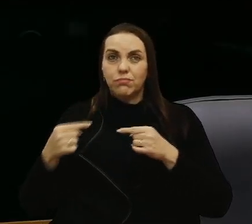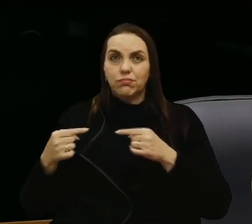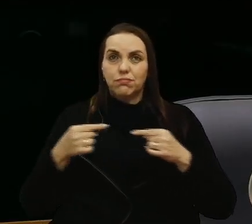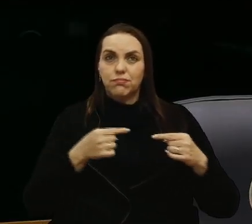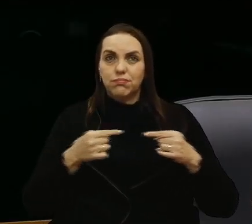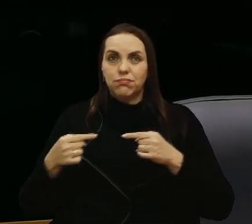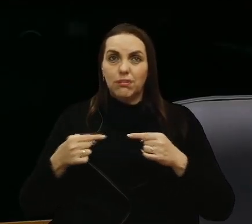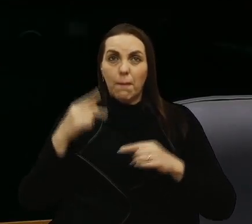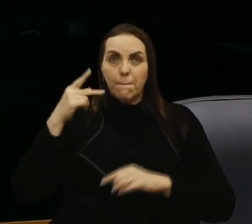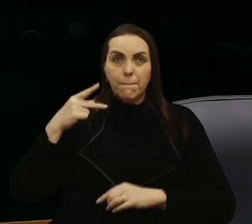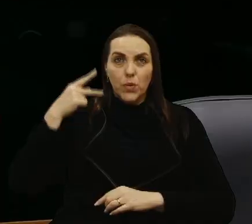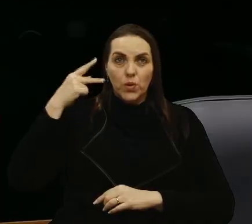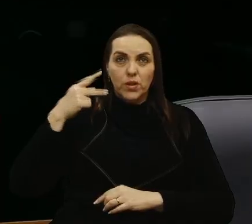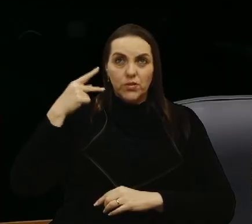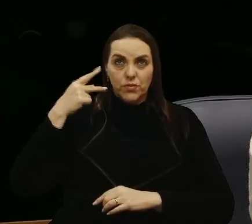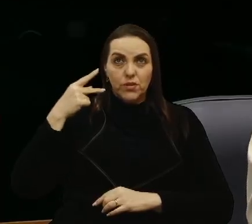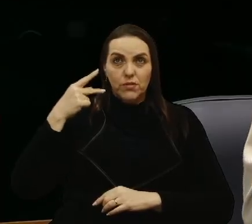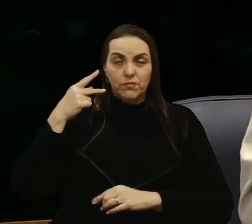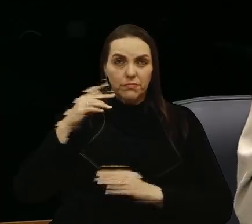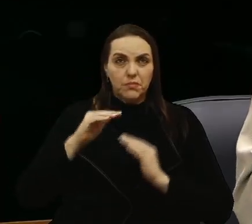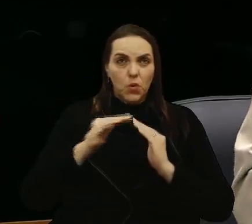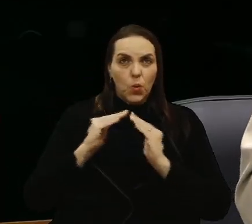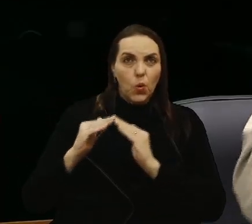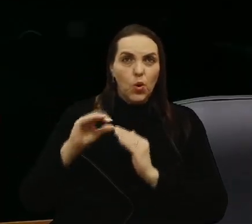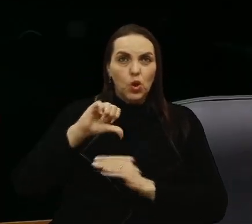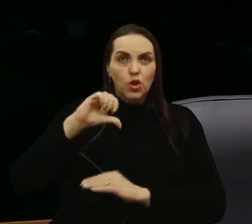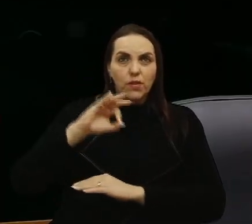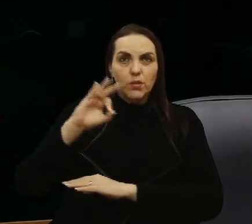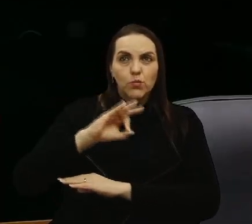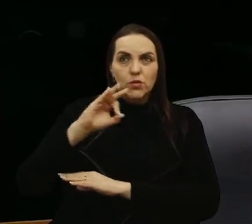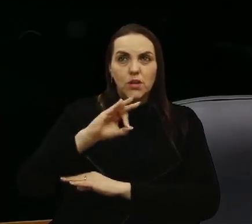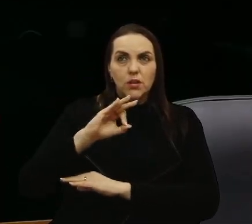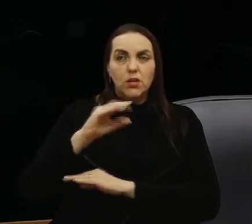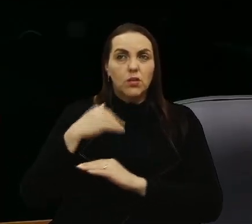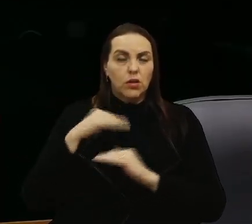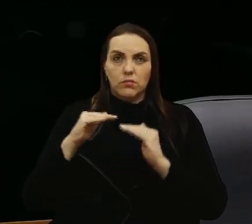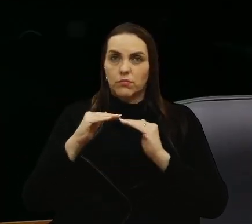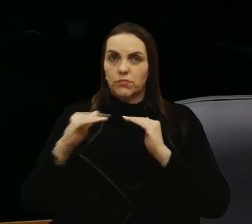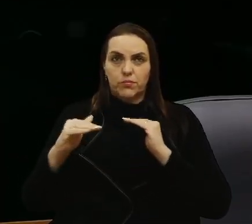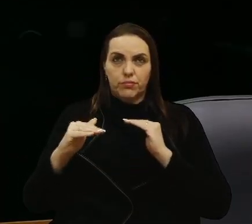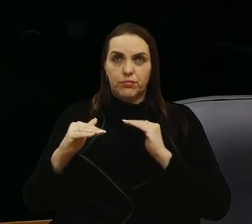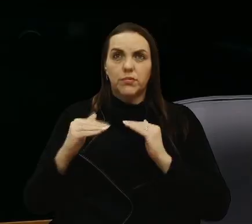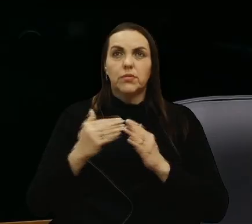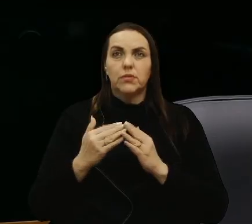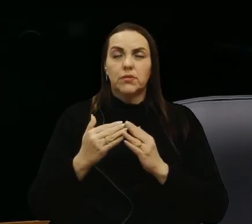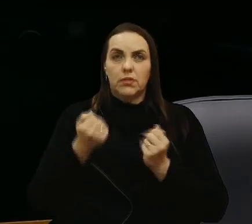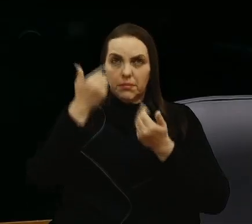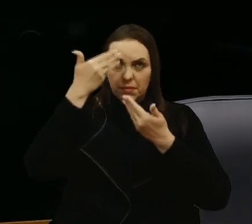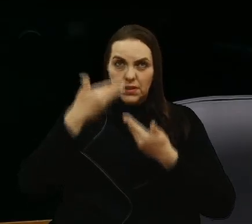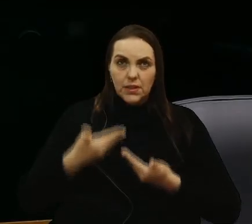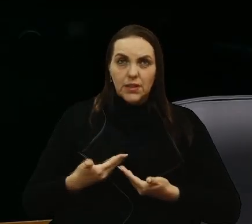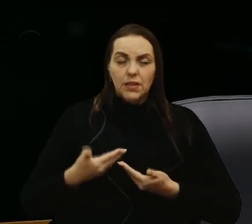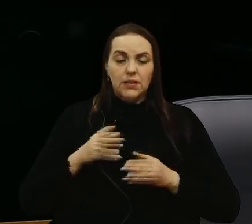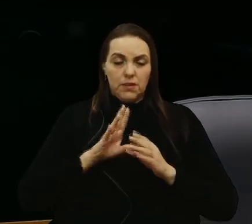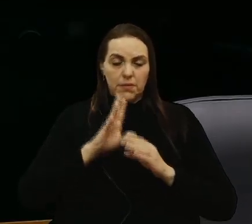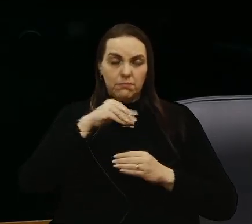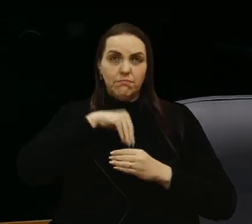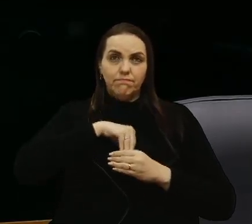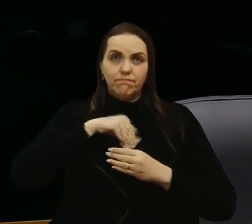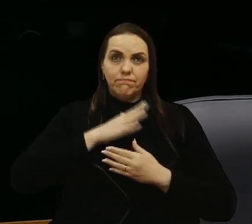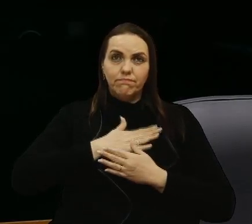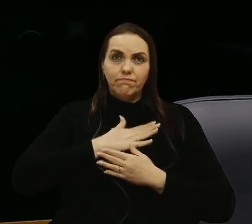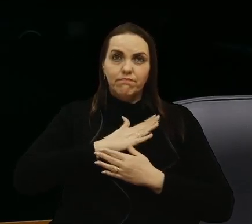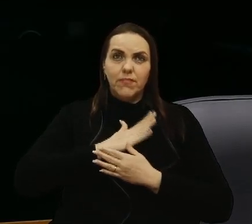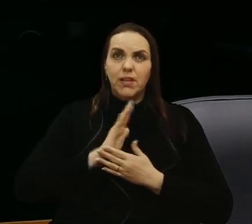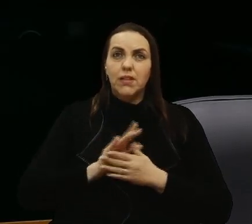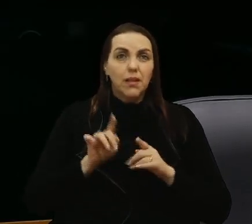tenho certeza que tem a concordância de 90% das pessoas aqui. Nós temos divergências na aparência e na essência, vereador Edson da Rosa. E é isso que se